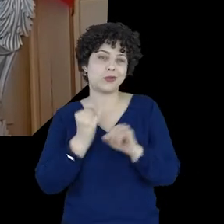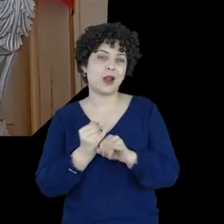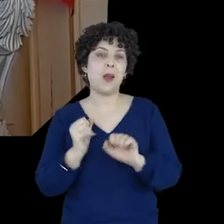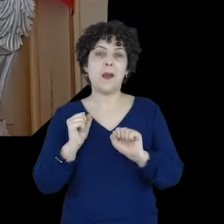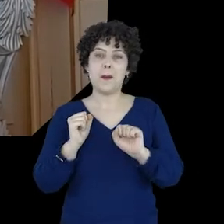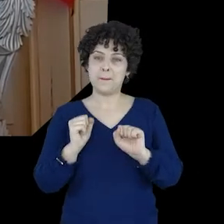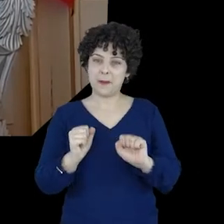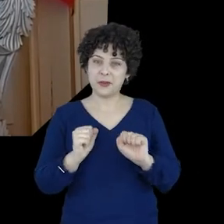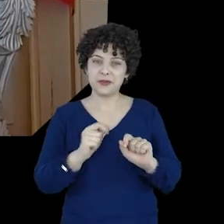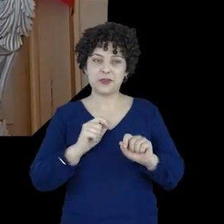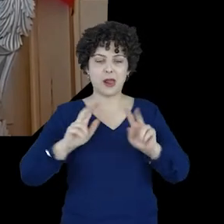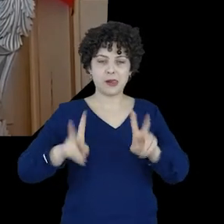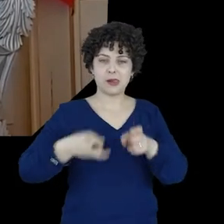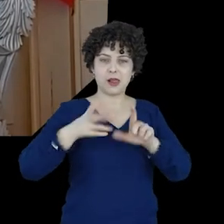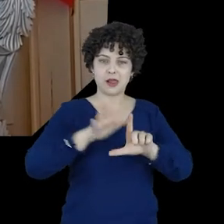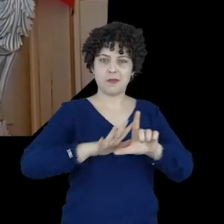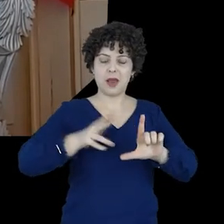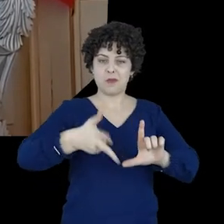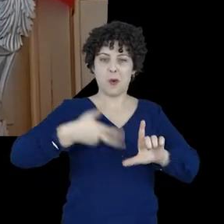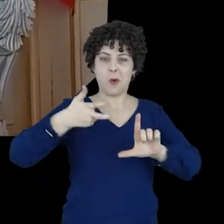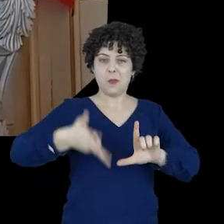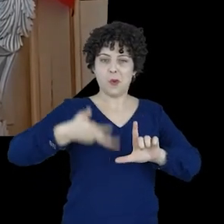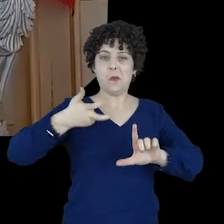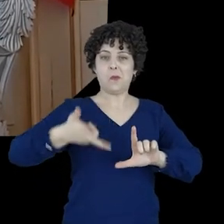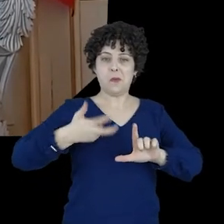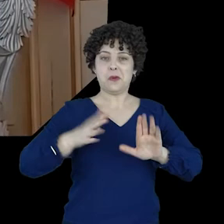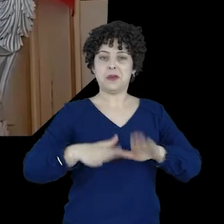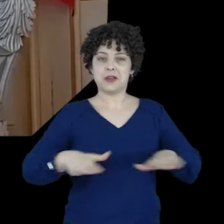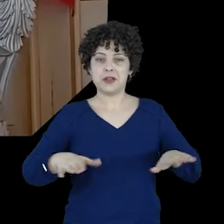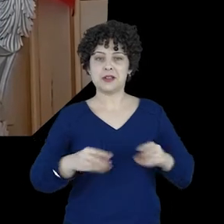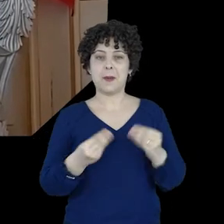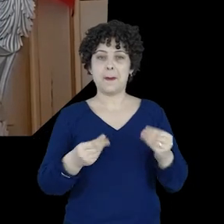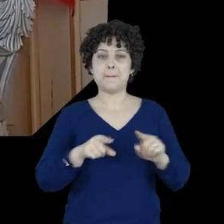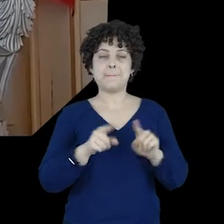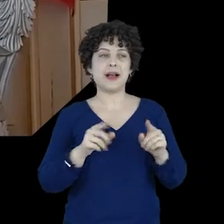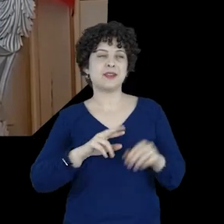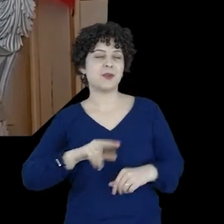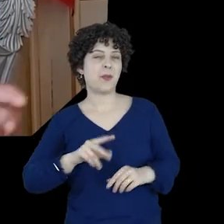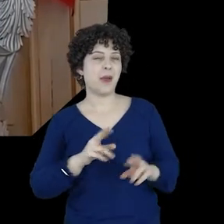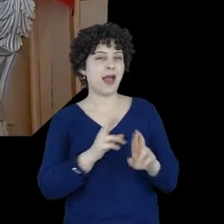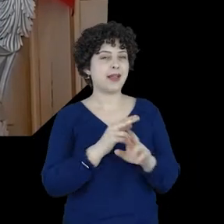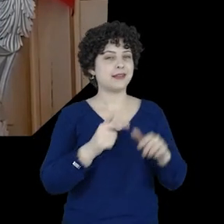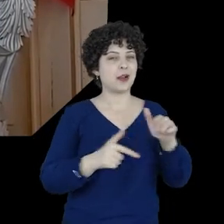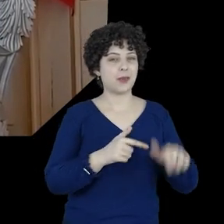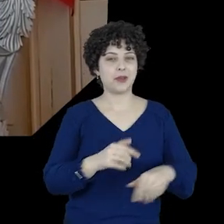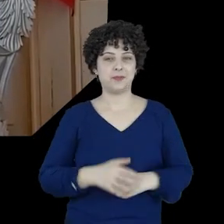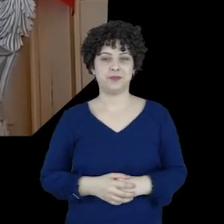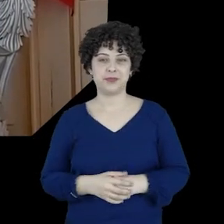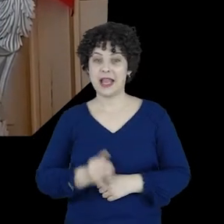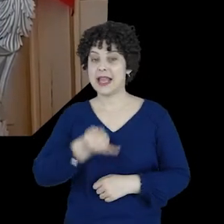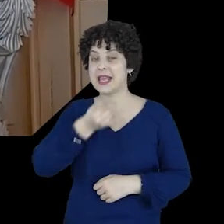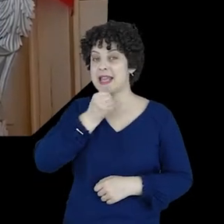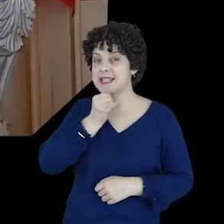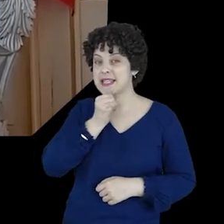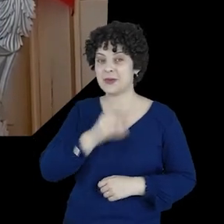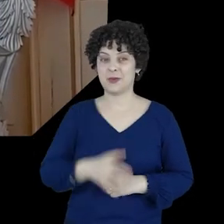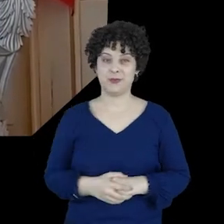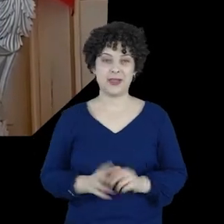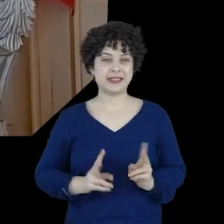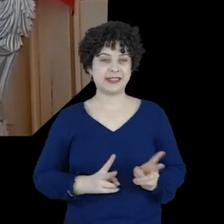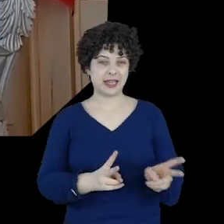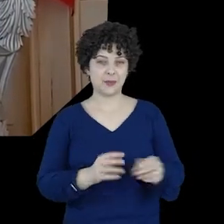a